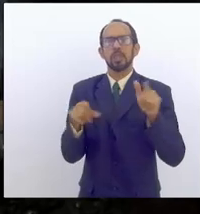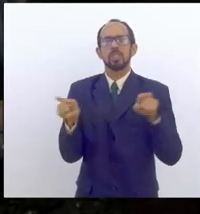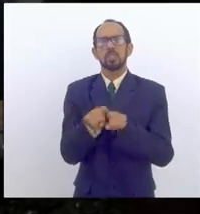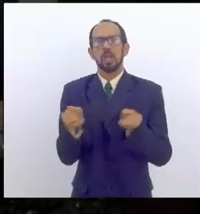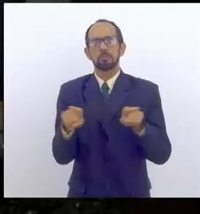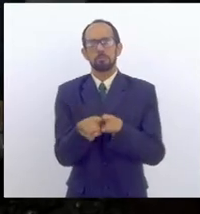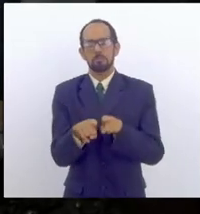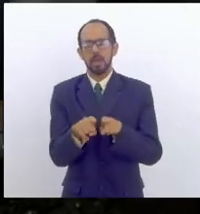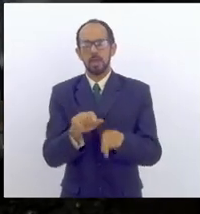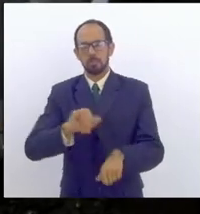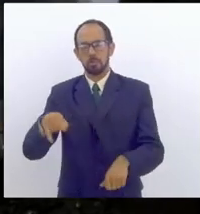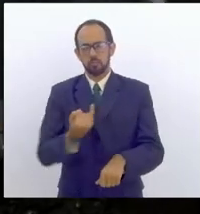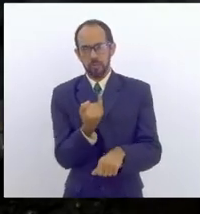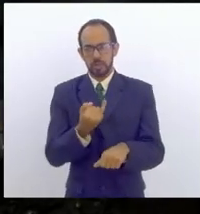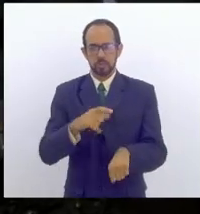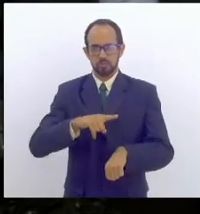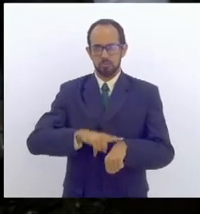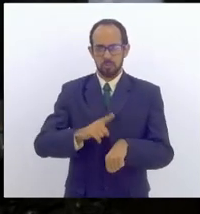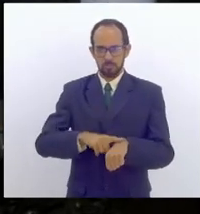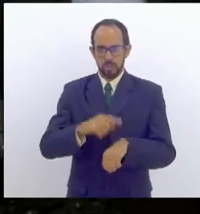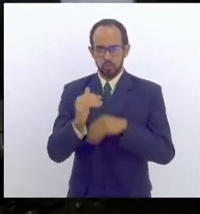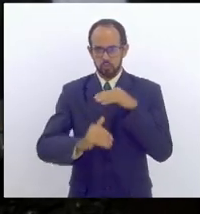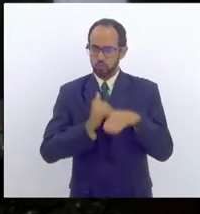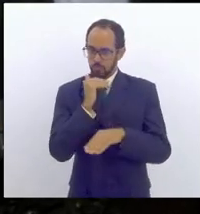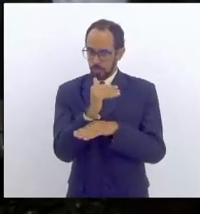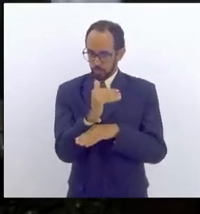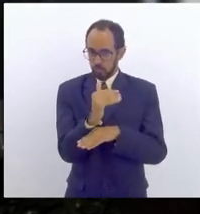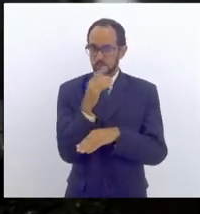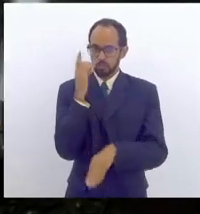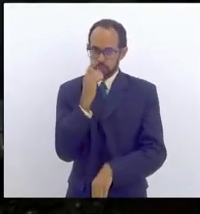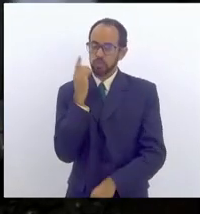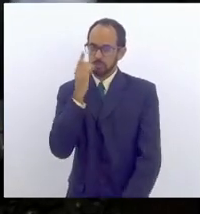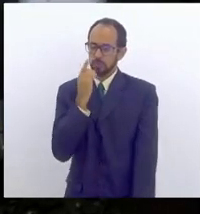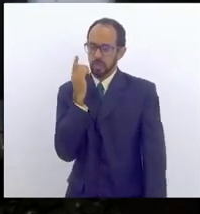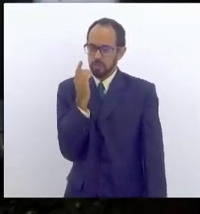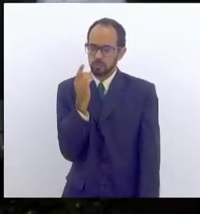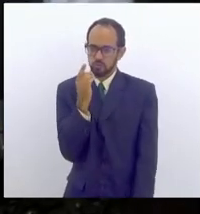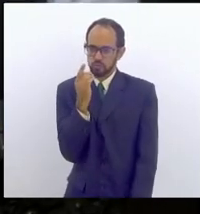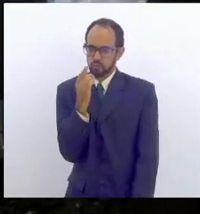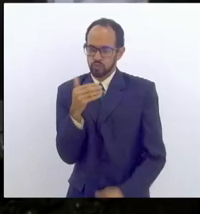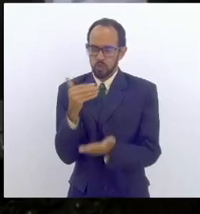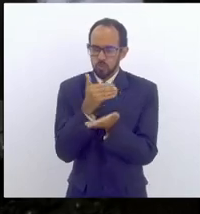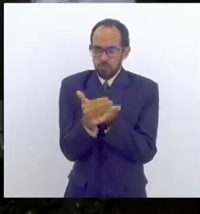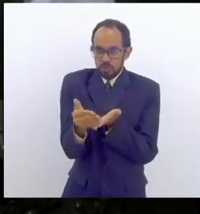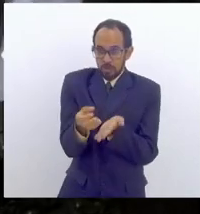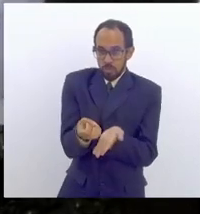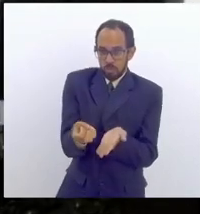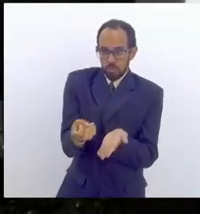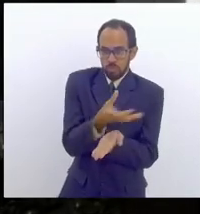falar, sobretudo para as deputadas e deputados que estão começando o